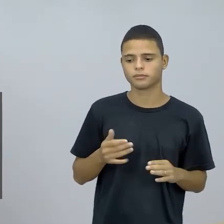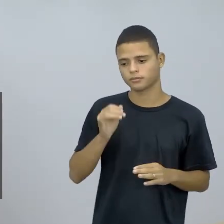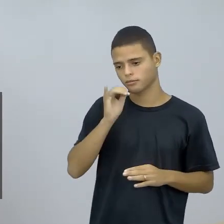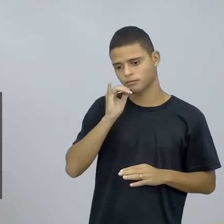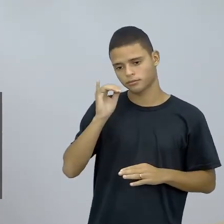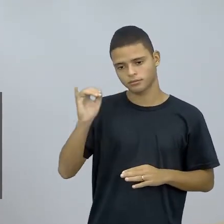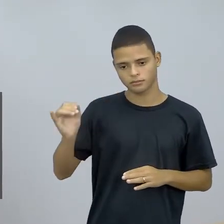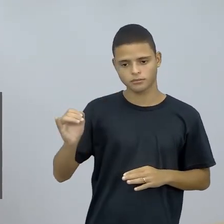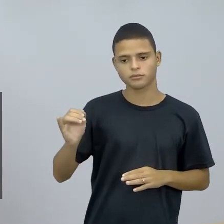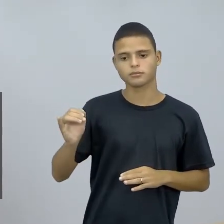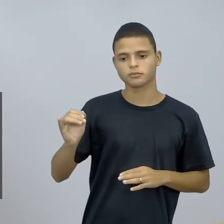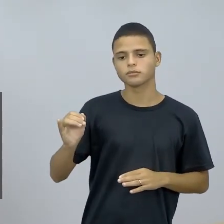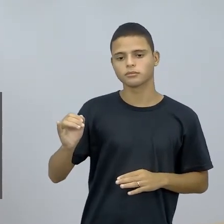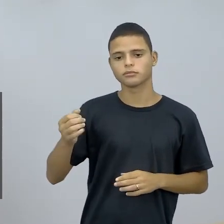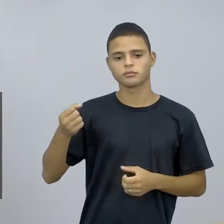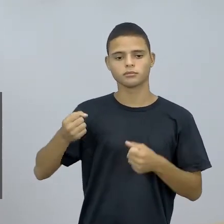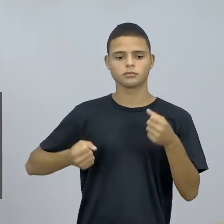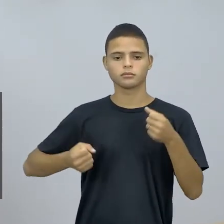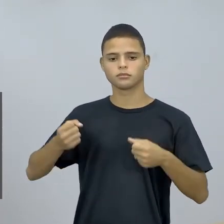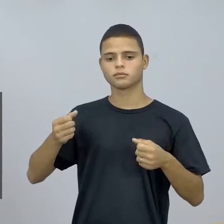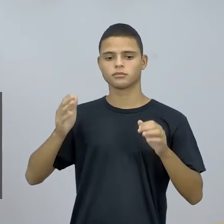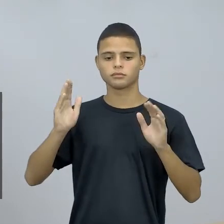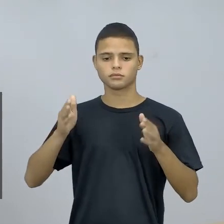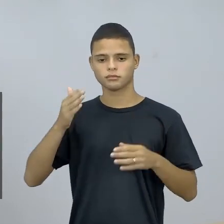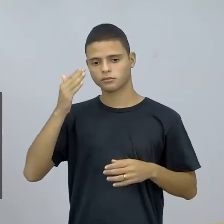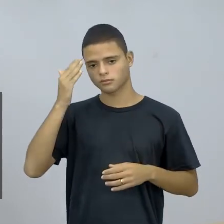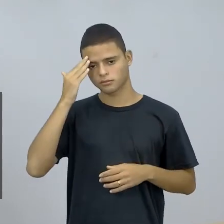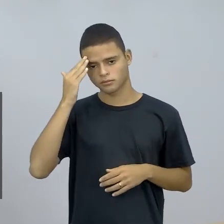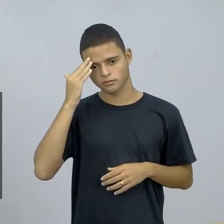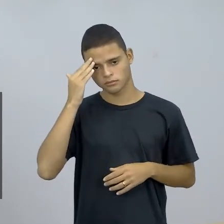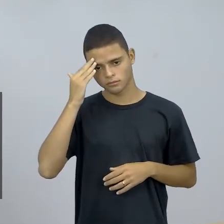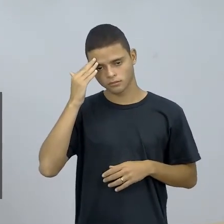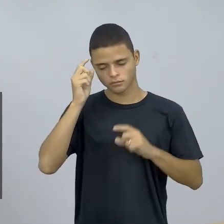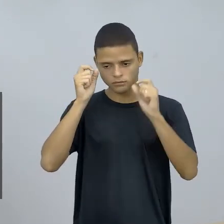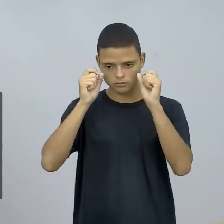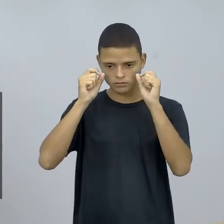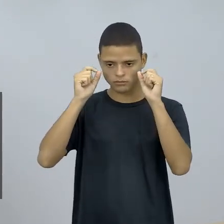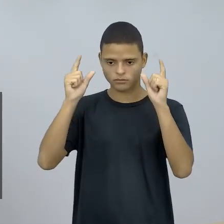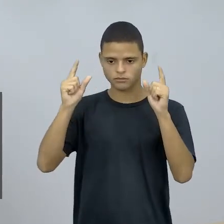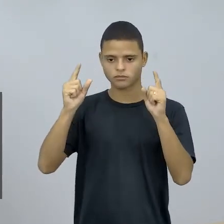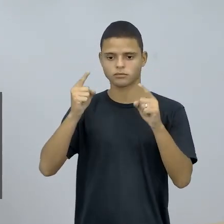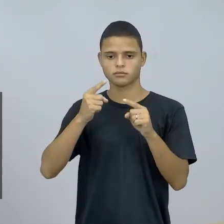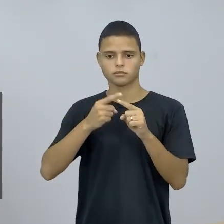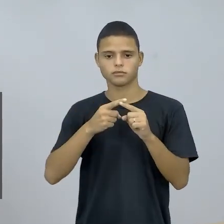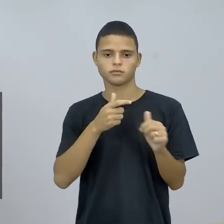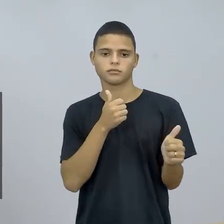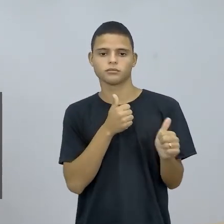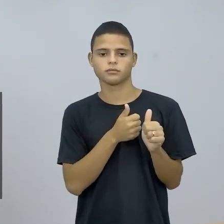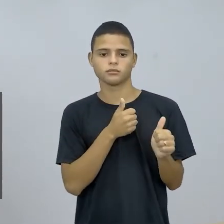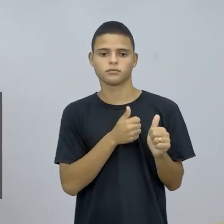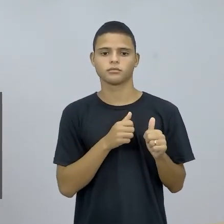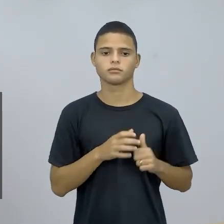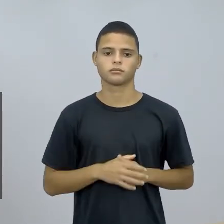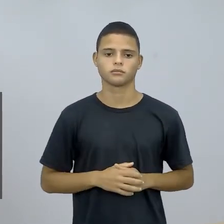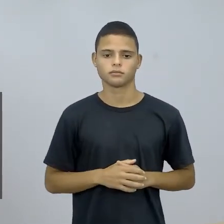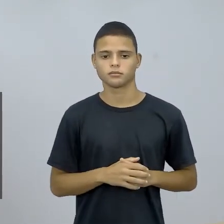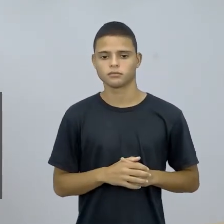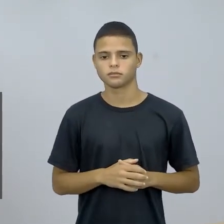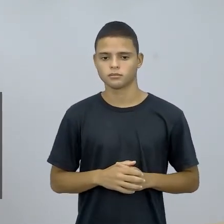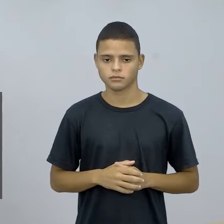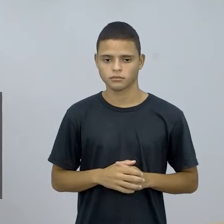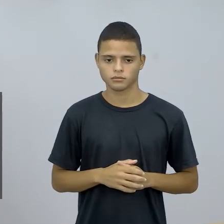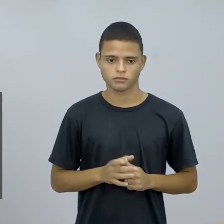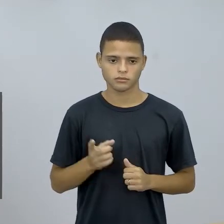que eu ia descer na Unesp, mas eu já tinha a minha atenção ali, que eu sabia que eu estava bem próximo. Então a gente vai